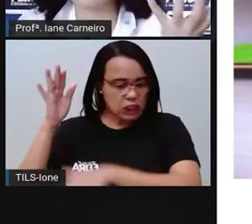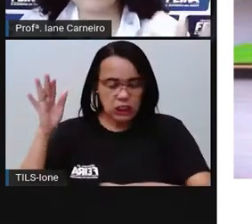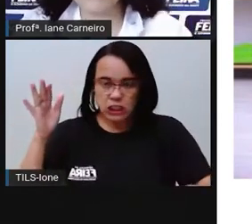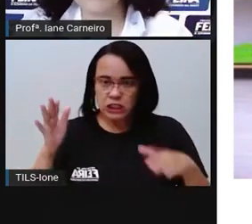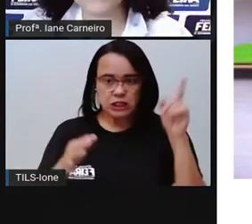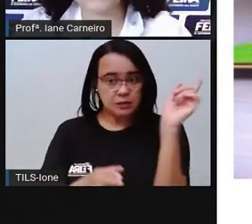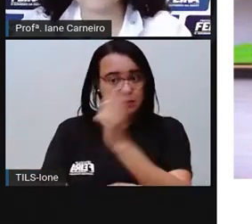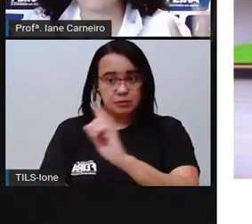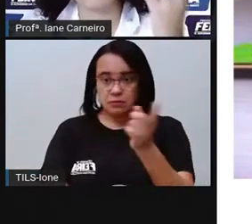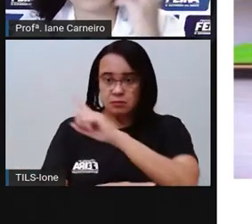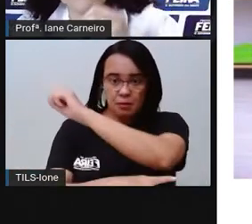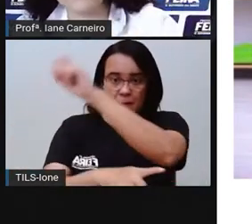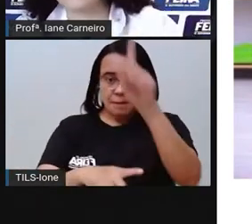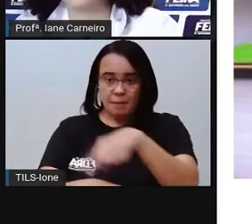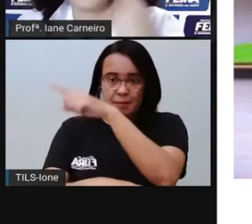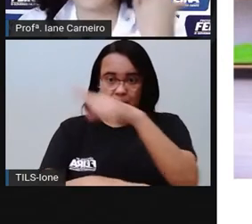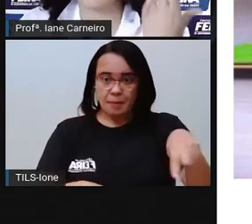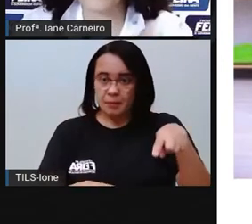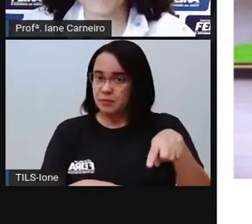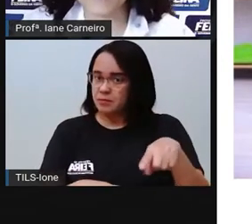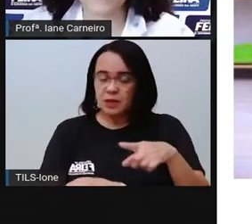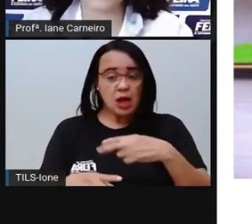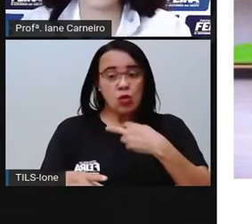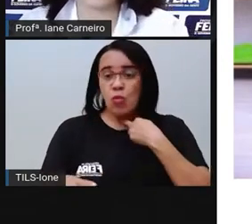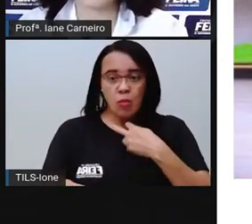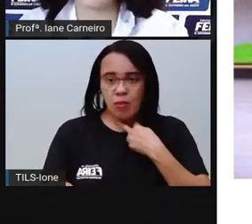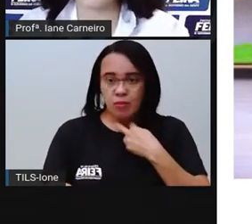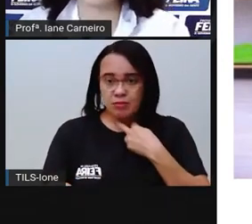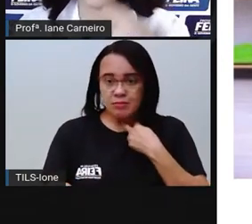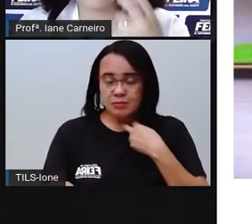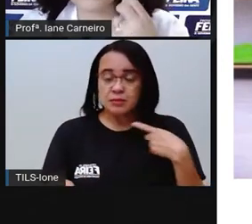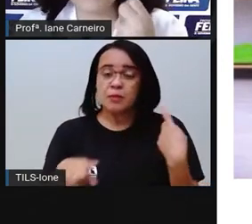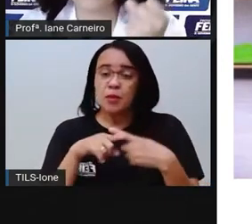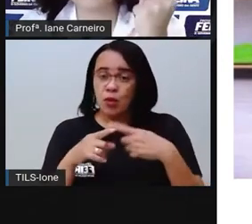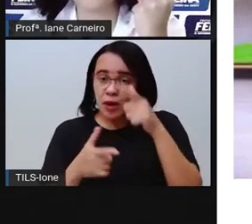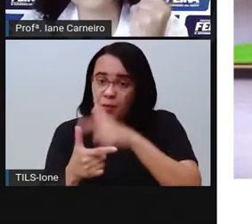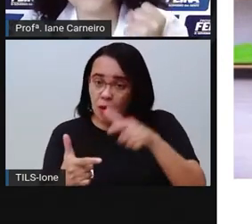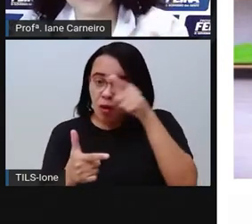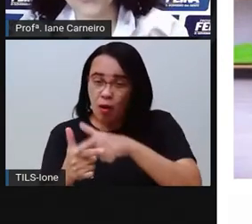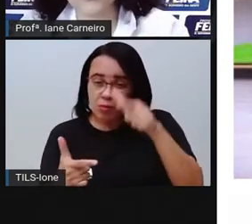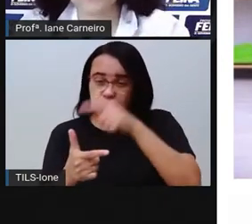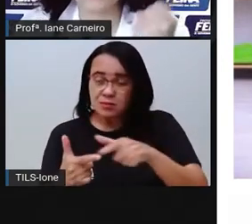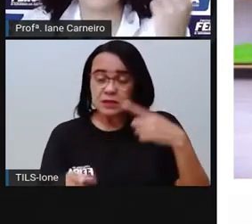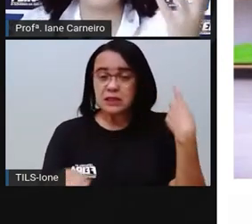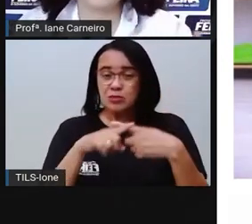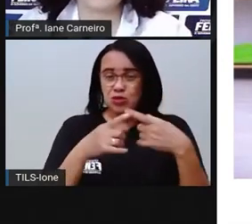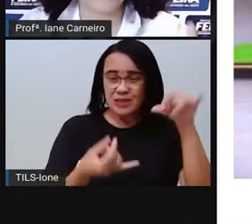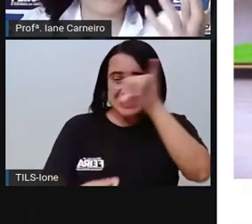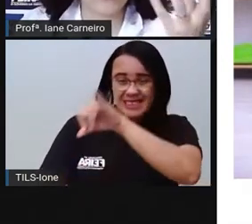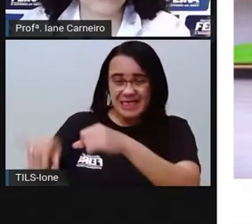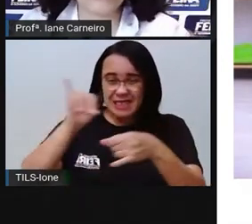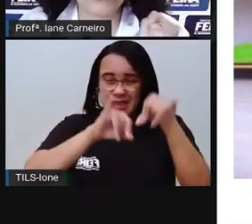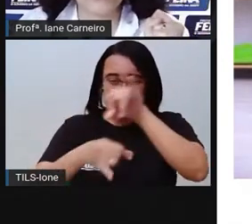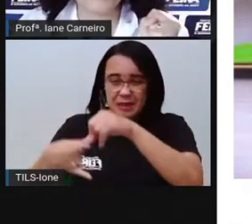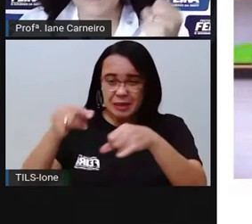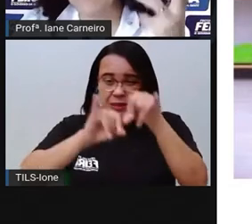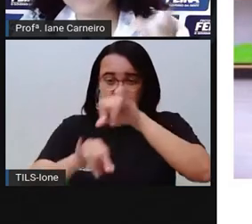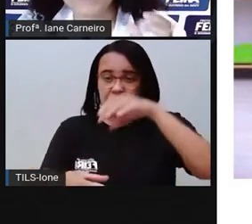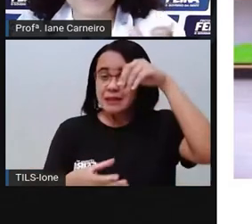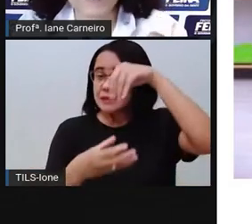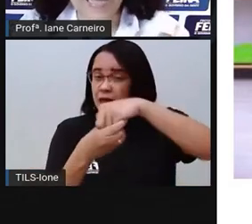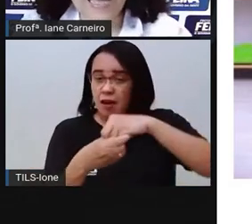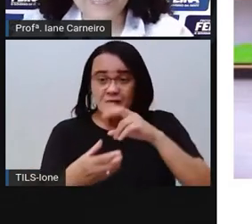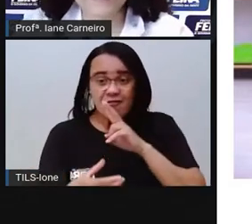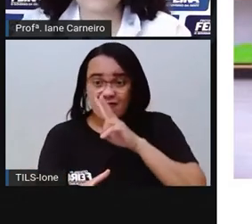Produto de limpeza que pode agredir a pele da criança, né? Os produtos químicos são muito fortes, como a